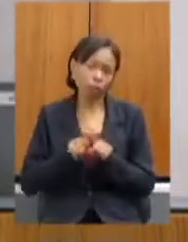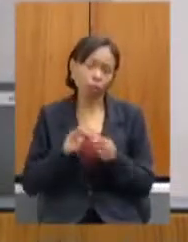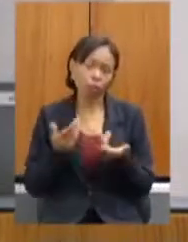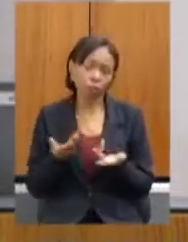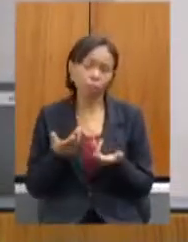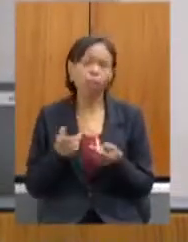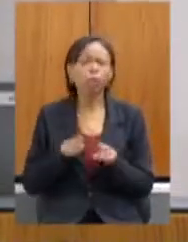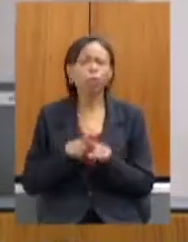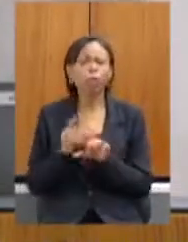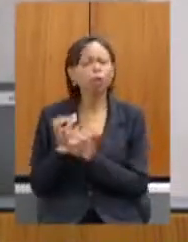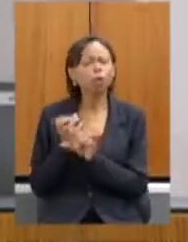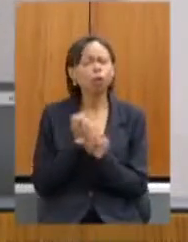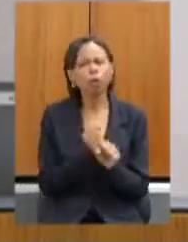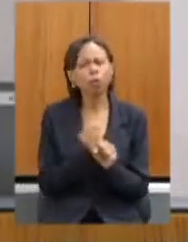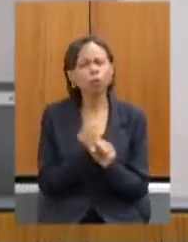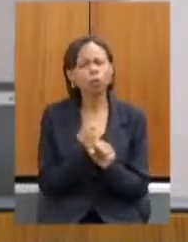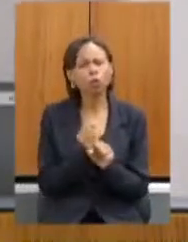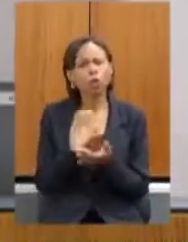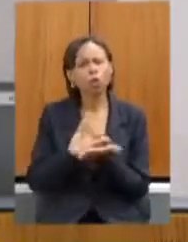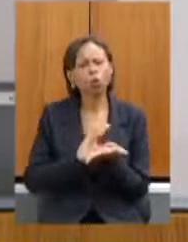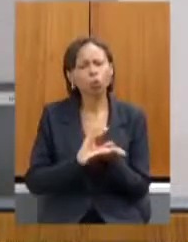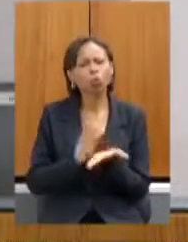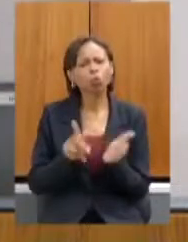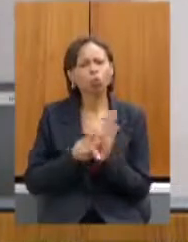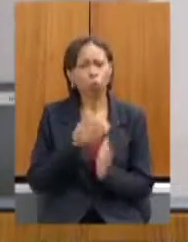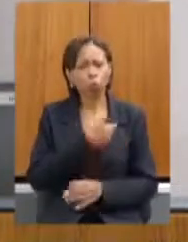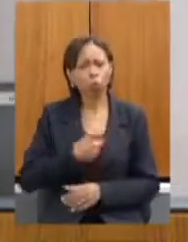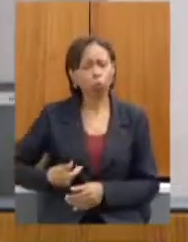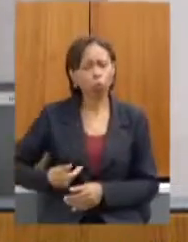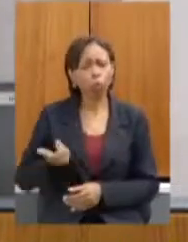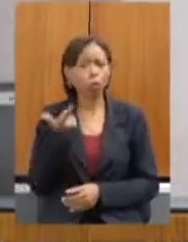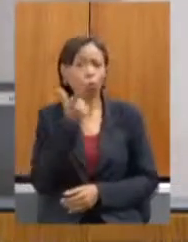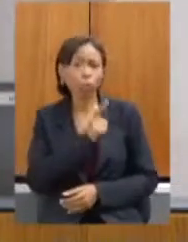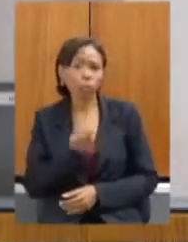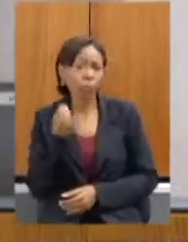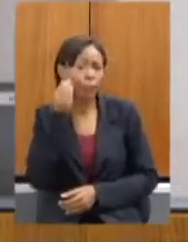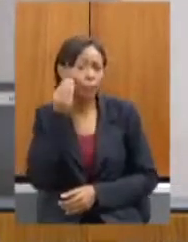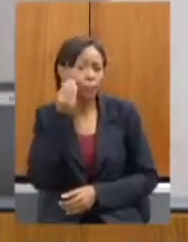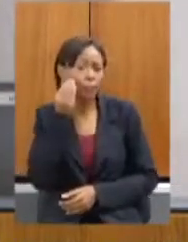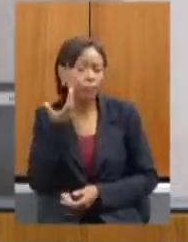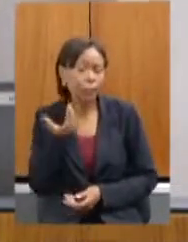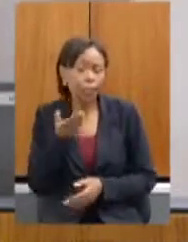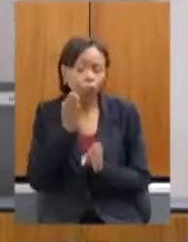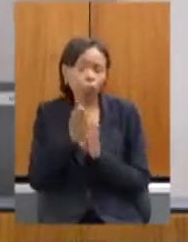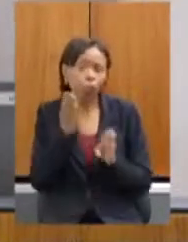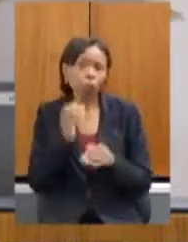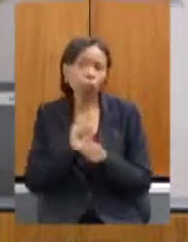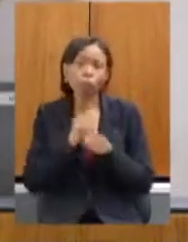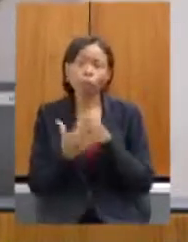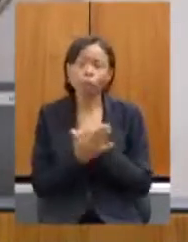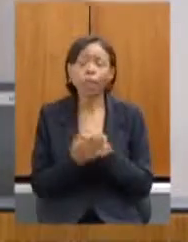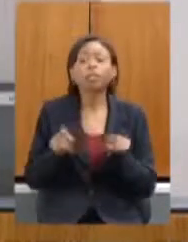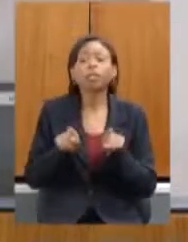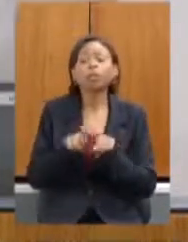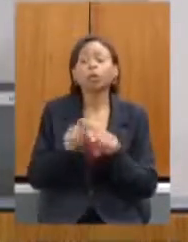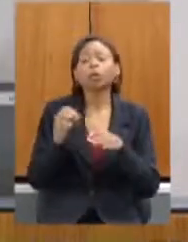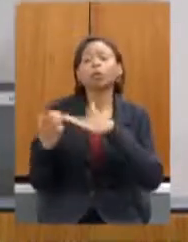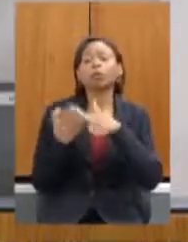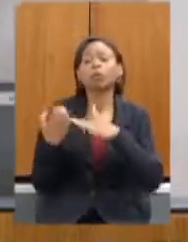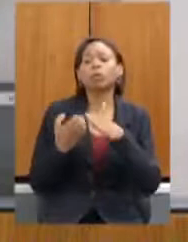montante de recursos públicos utilizados para aquisição de teste de diagnóstico da corrida 19 e as empresas